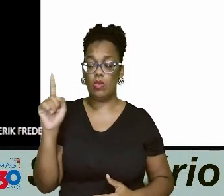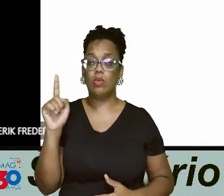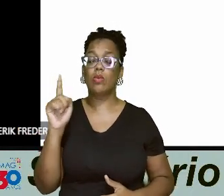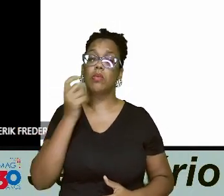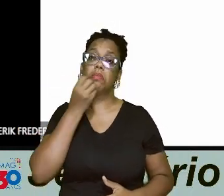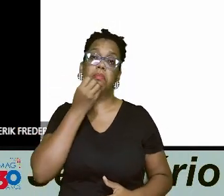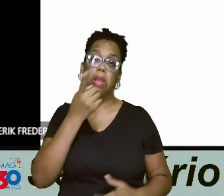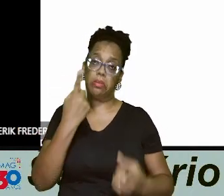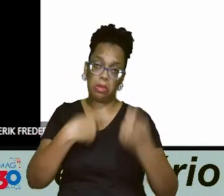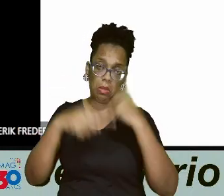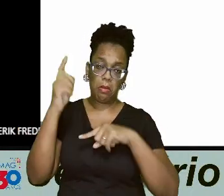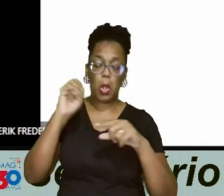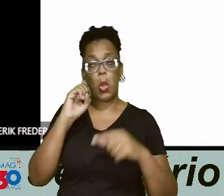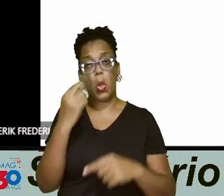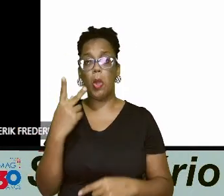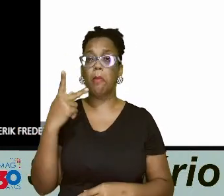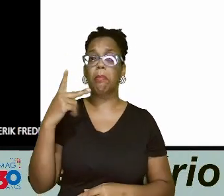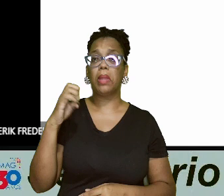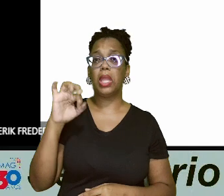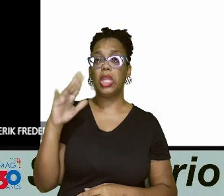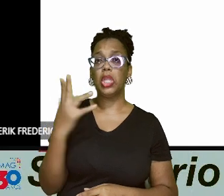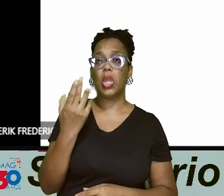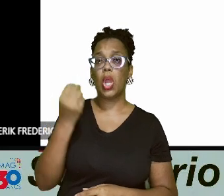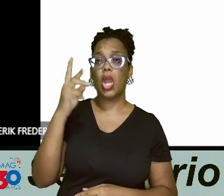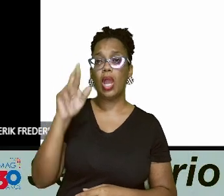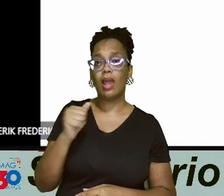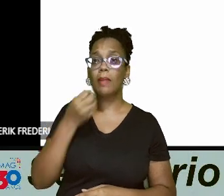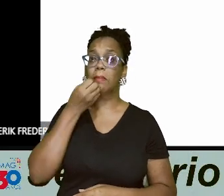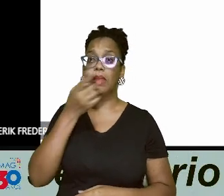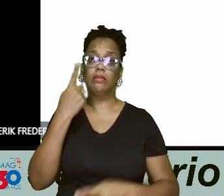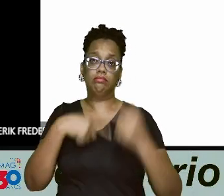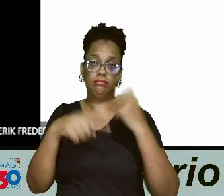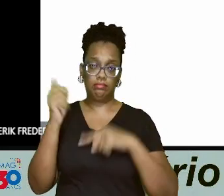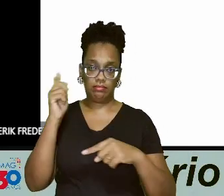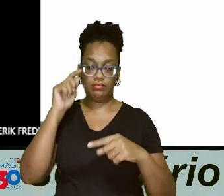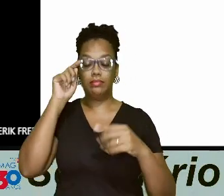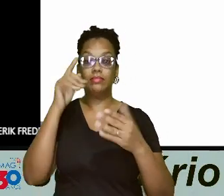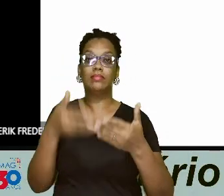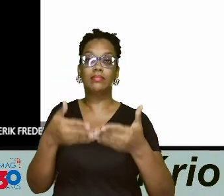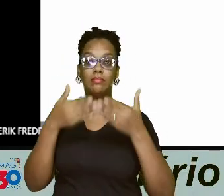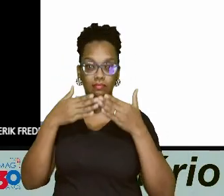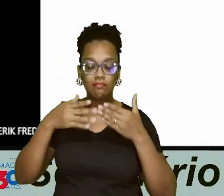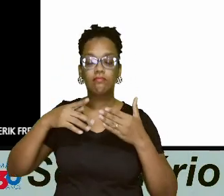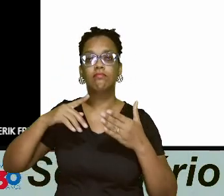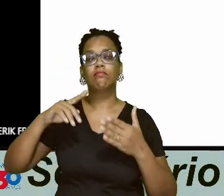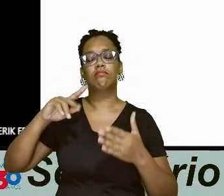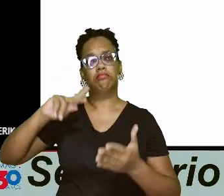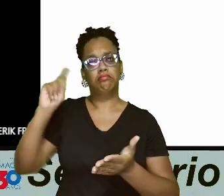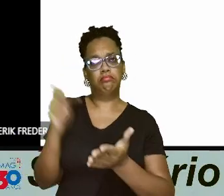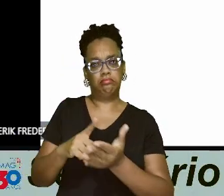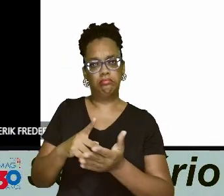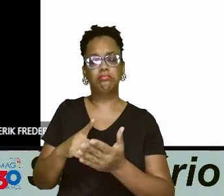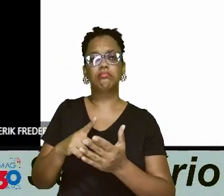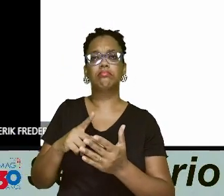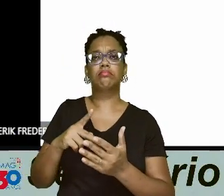houve penhora bem-sucedida, né? E, ao suspender, intimasse, né, a parte